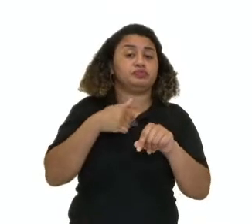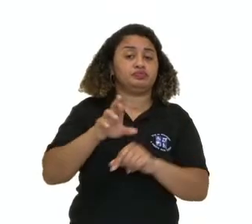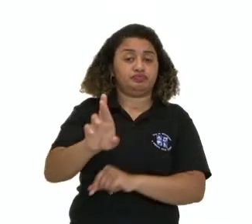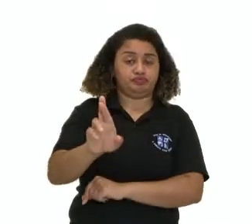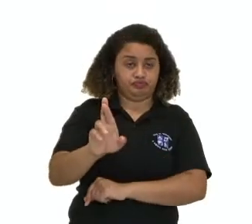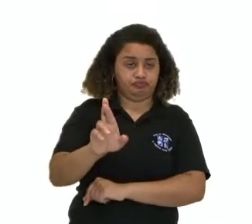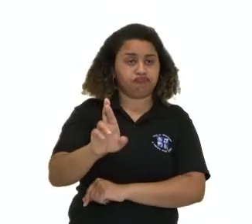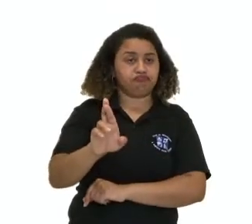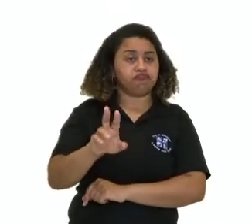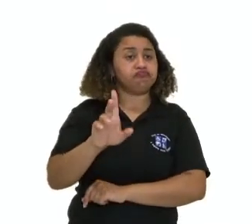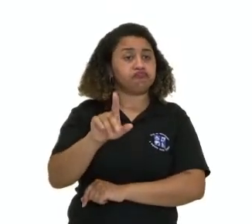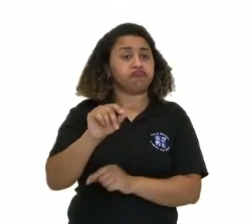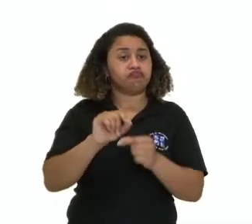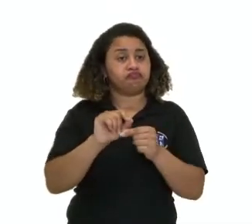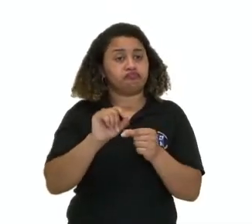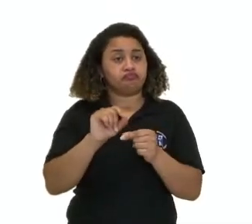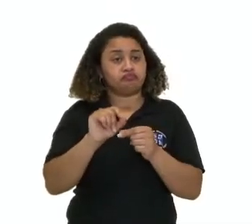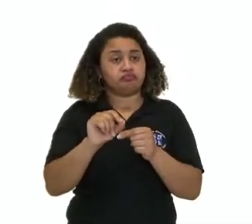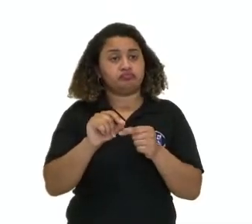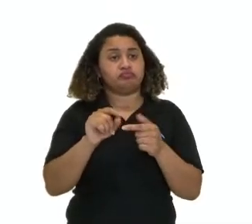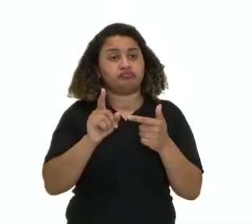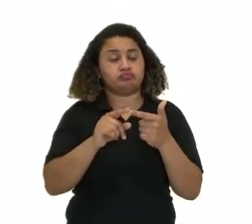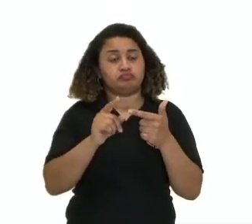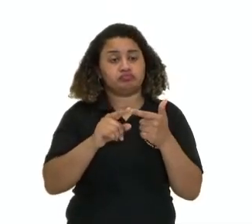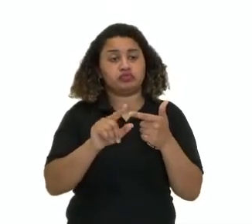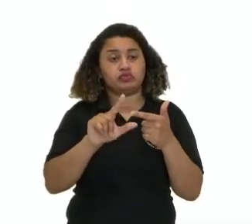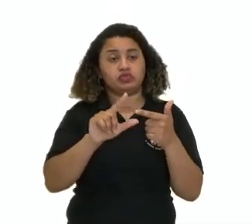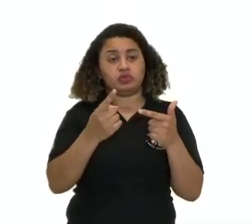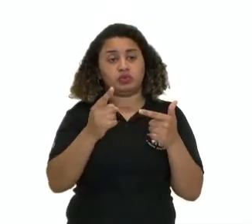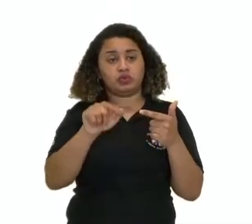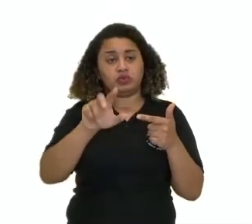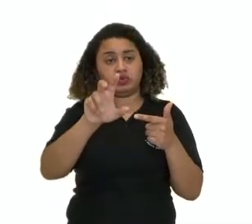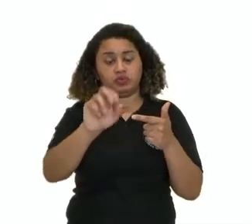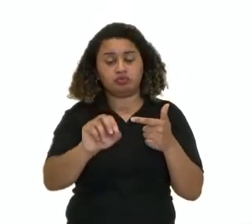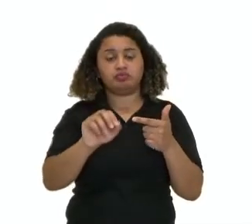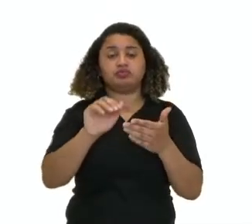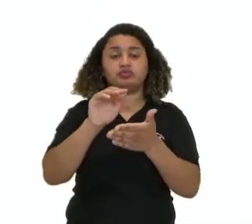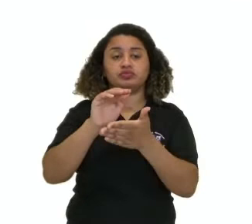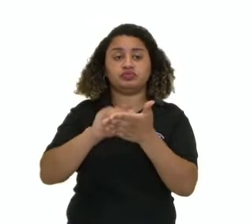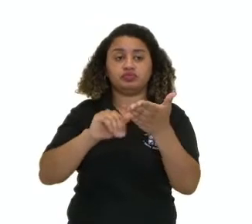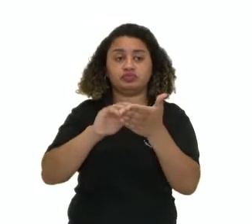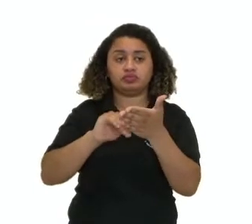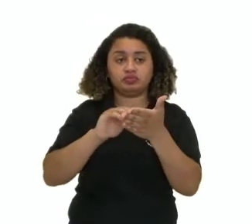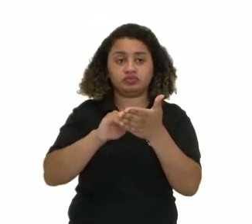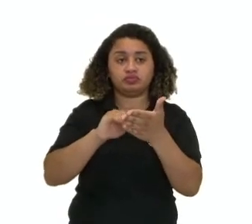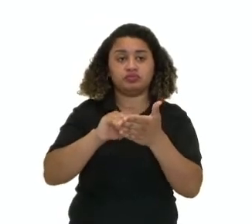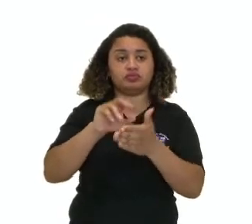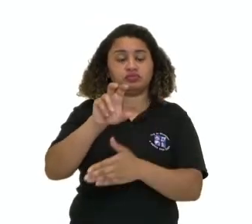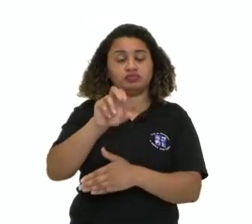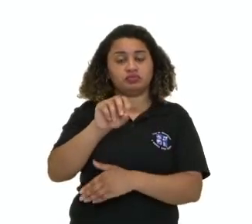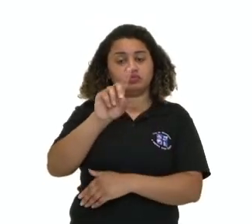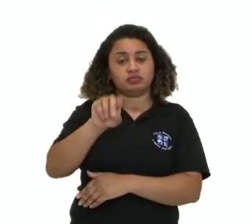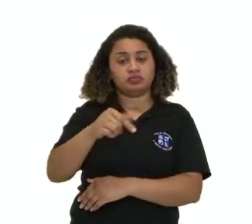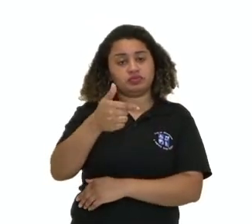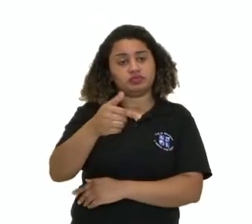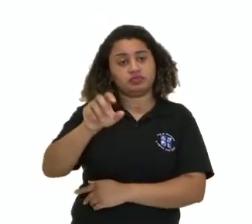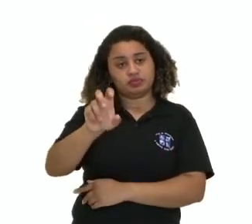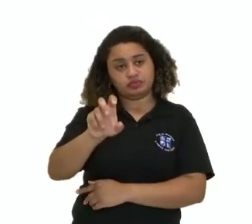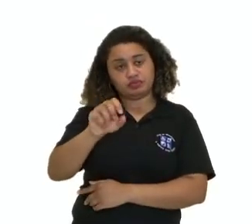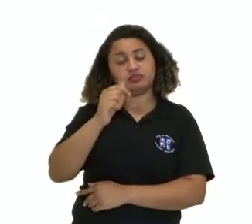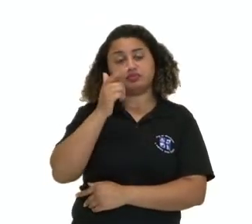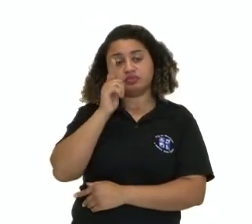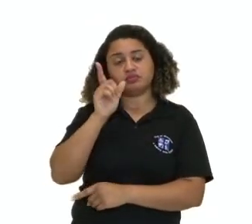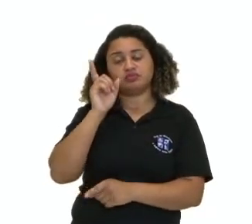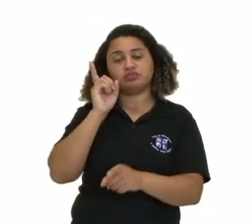resultado. Foi isso que eu fiz aqui, ó. Peguei 51,50, que é o meu A2, e subtraí o